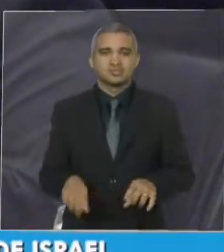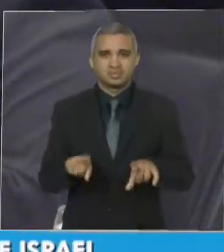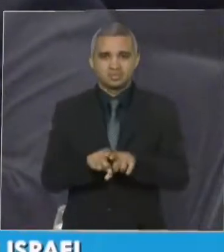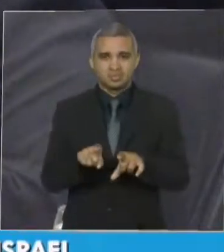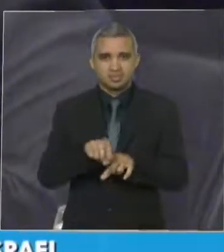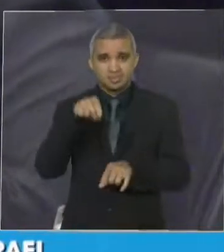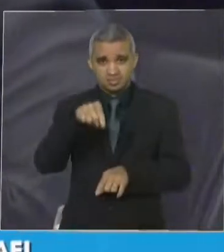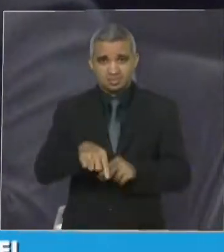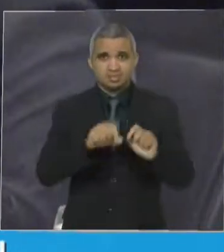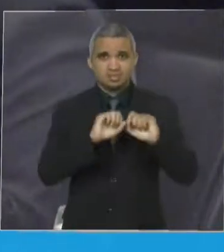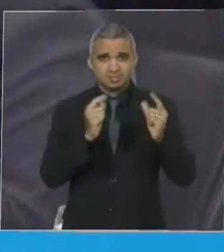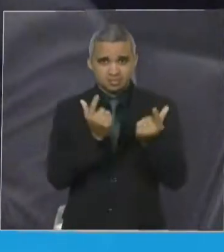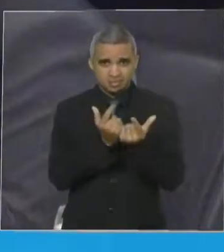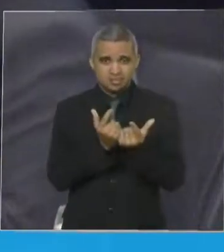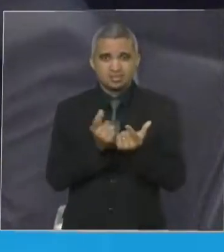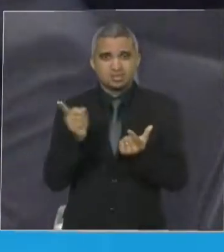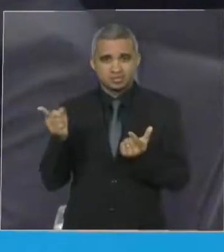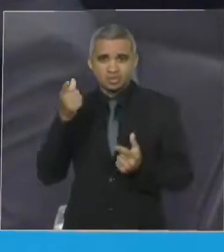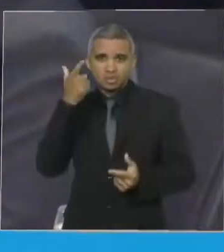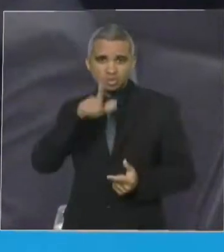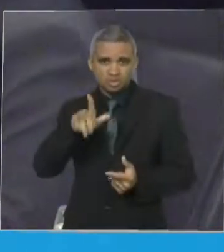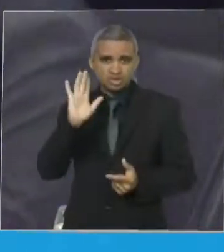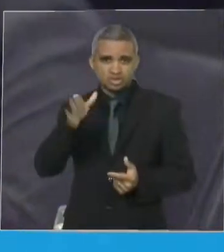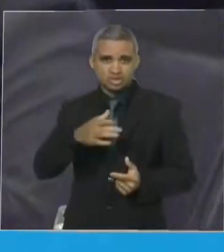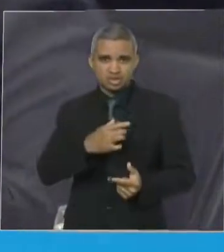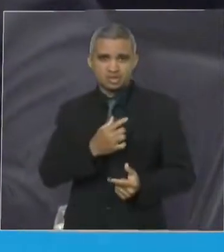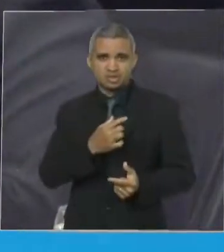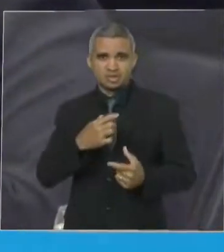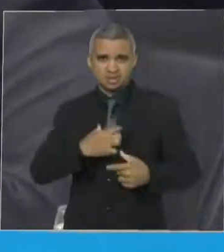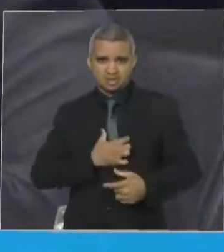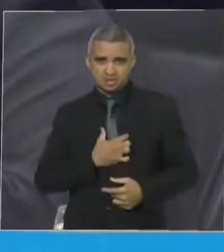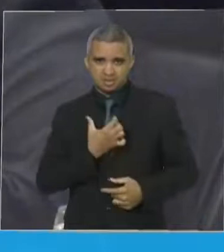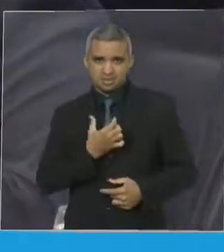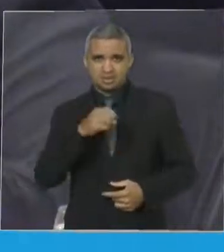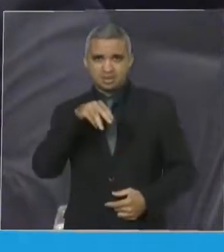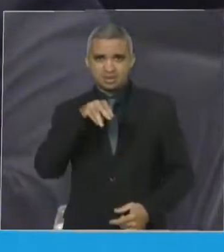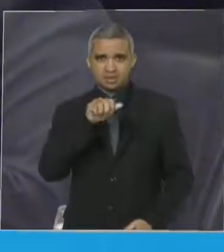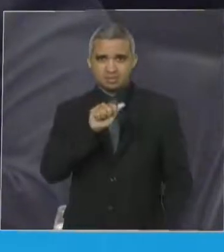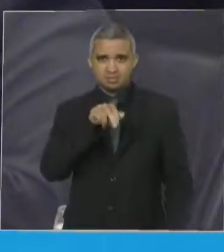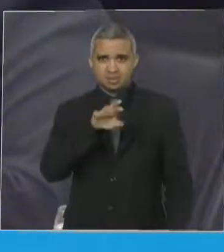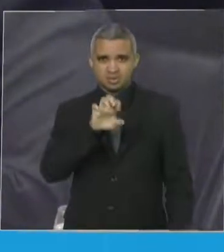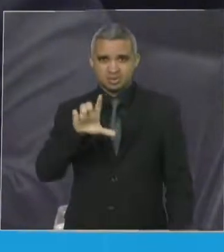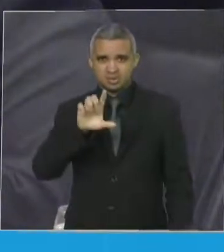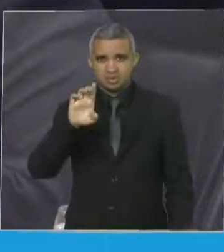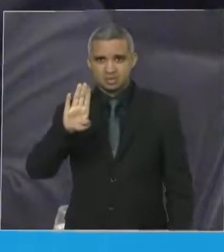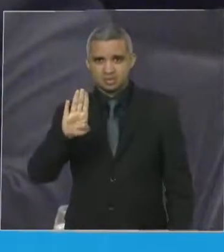foi condecorado com a medalha Manuel Beckmann, uma das maiores honrarias da